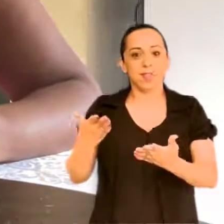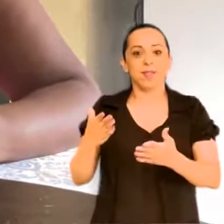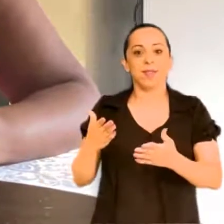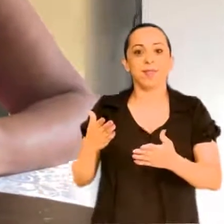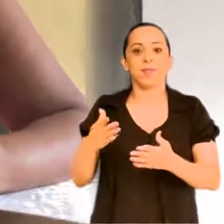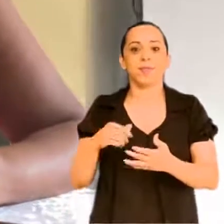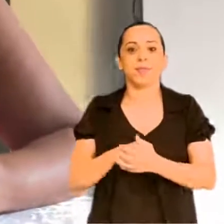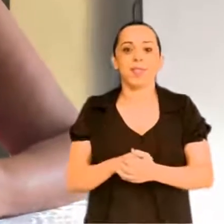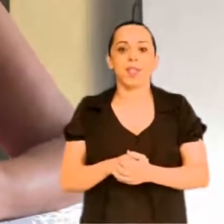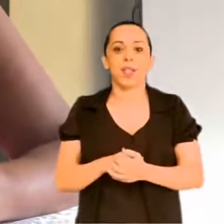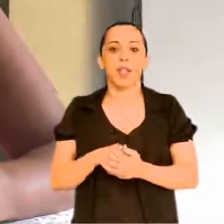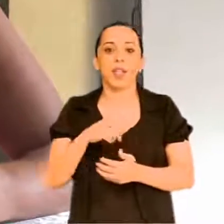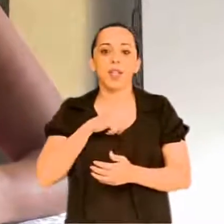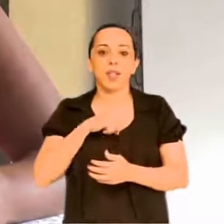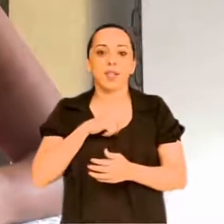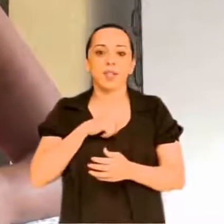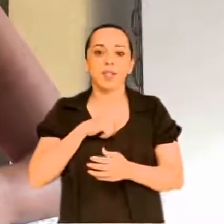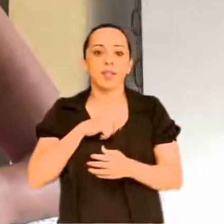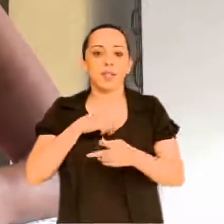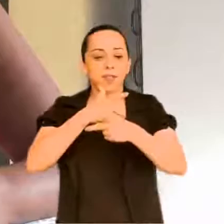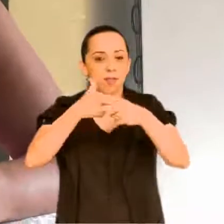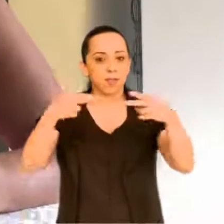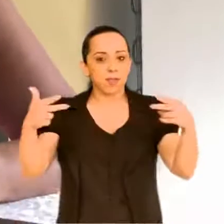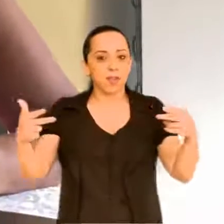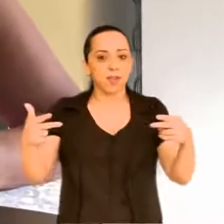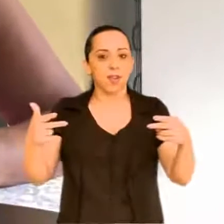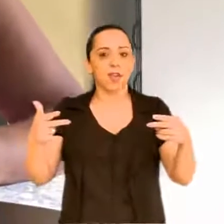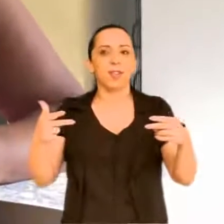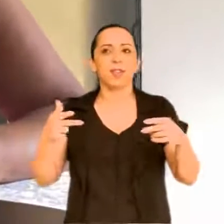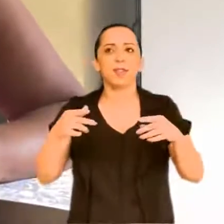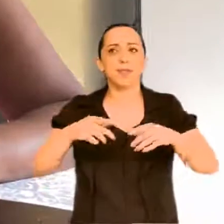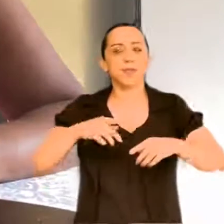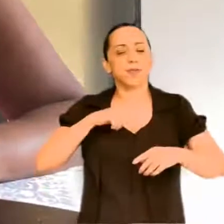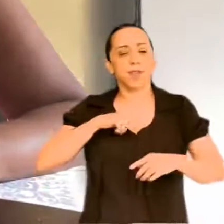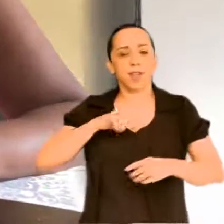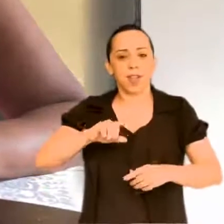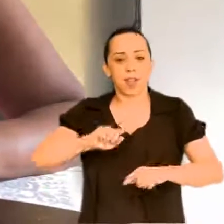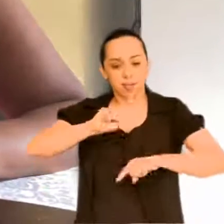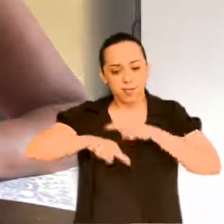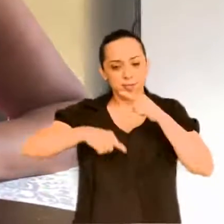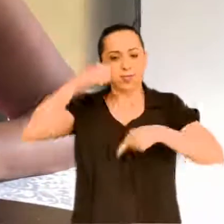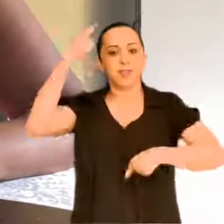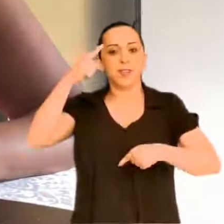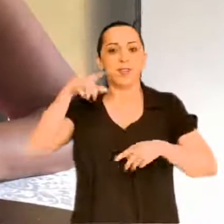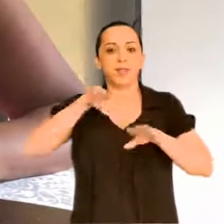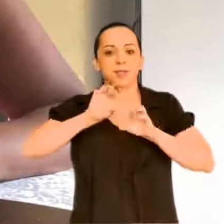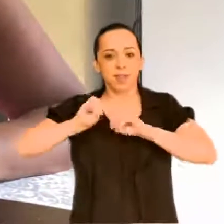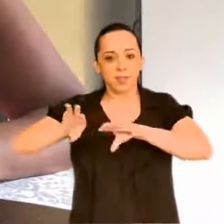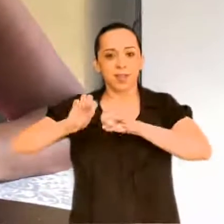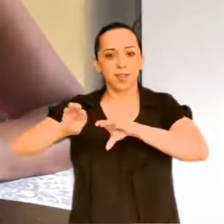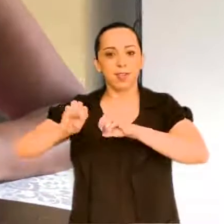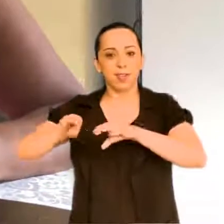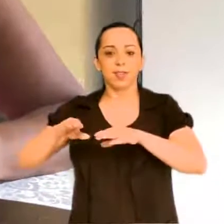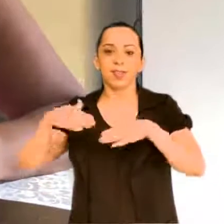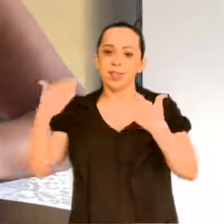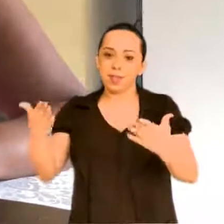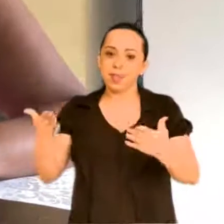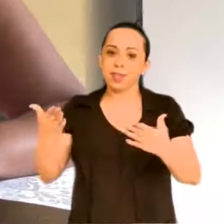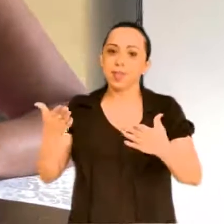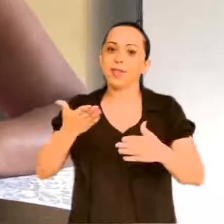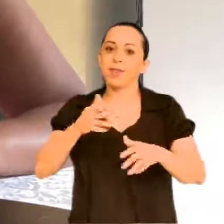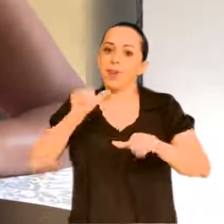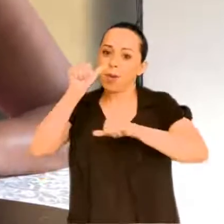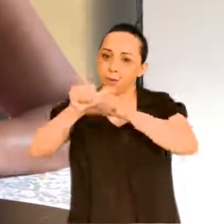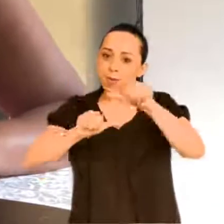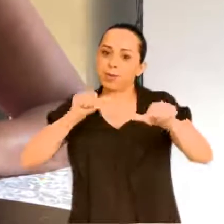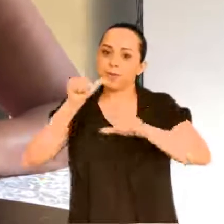para... que é doação mesmo. E nós existimos pela autogestão e pela determinação de